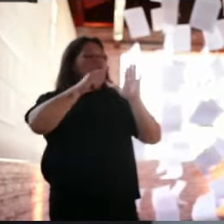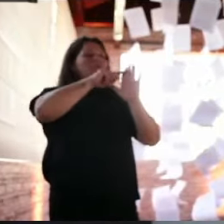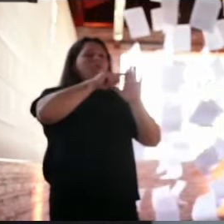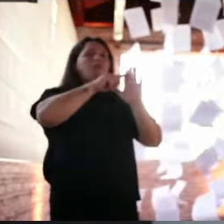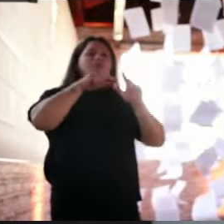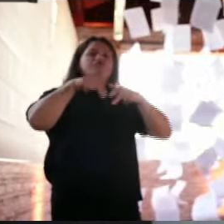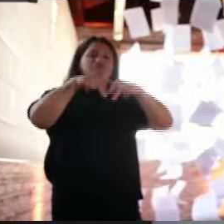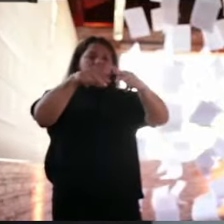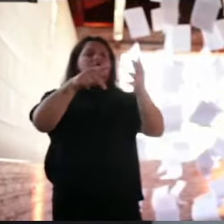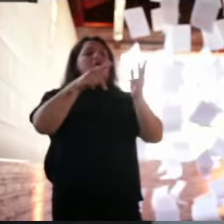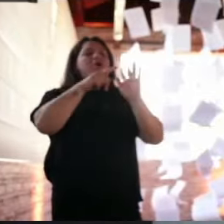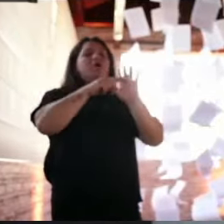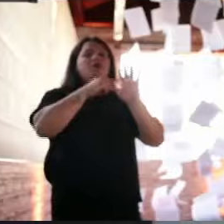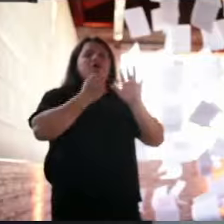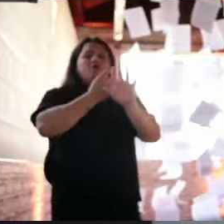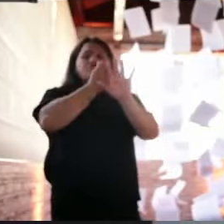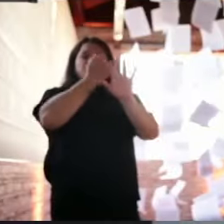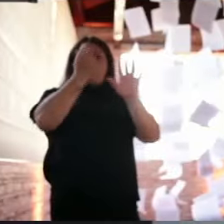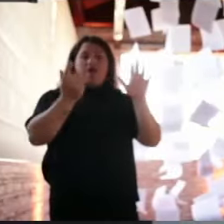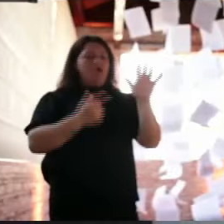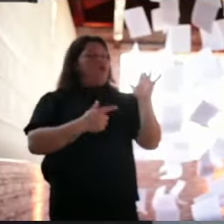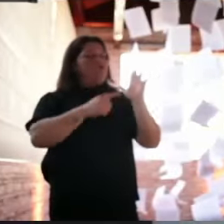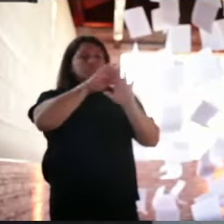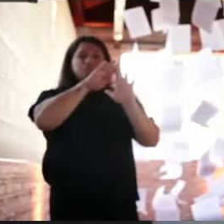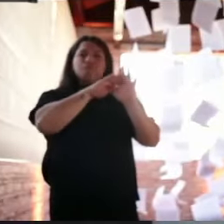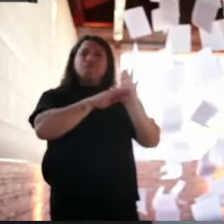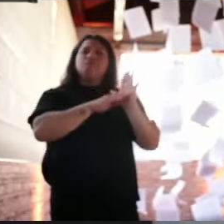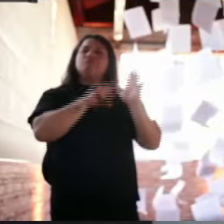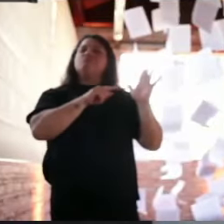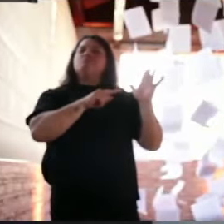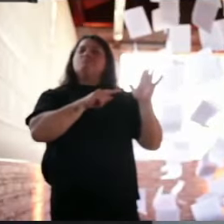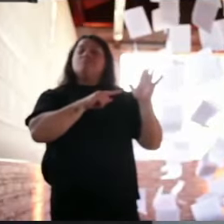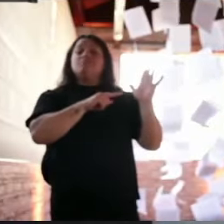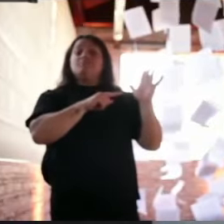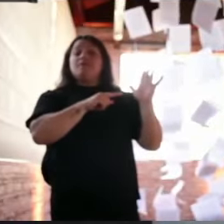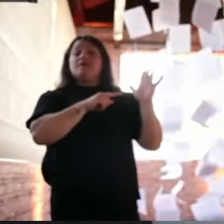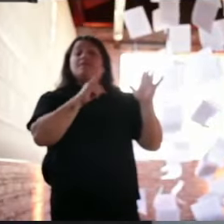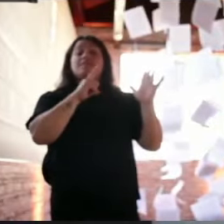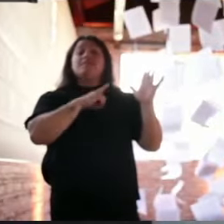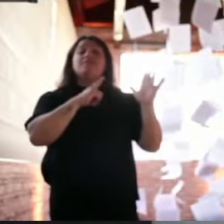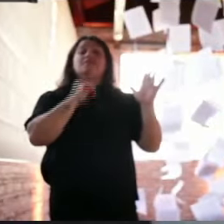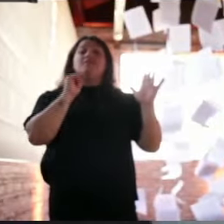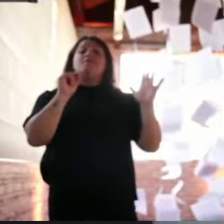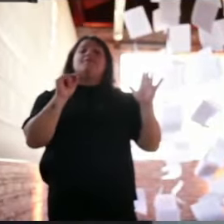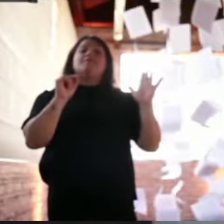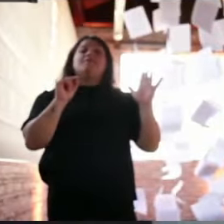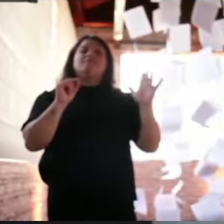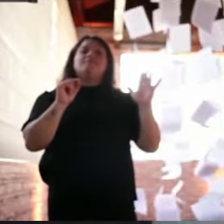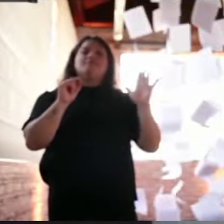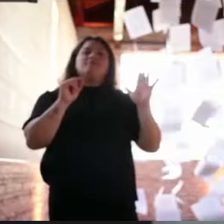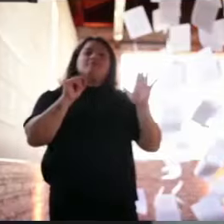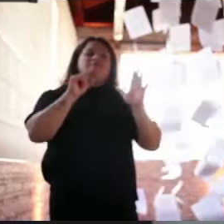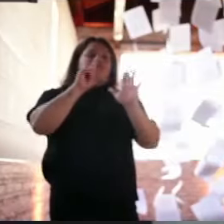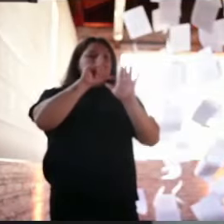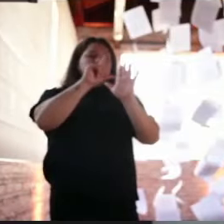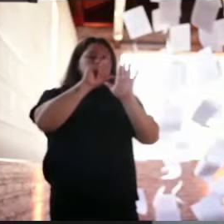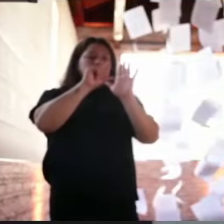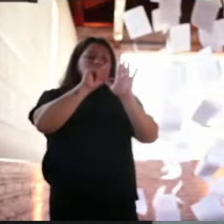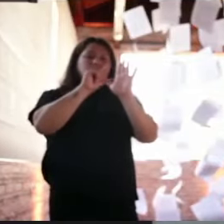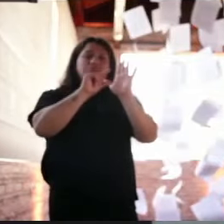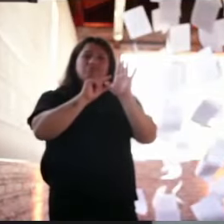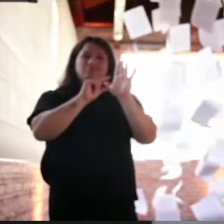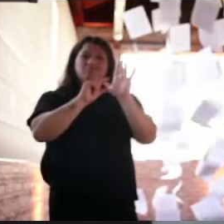de neurose psicose tudo isso vai vai caindo e vai chegando